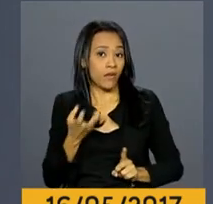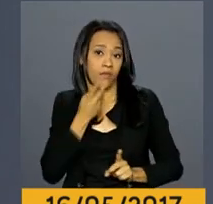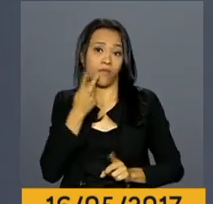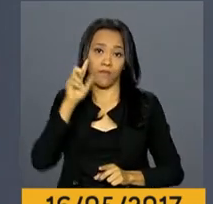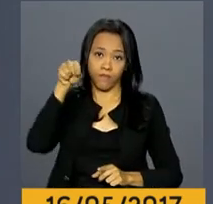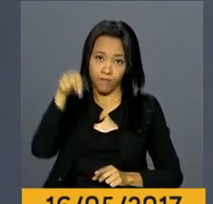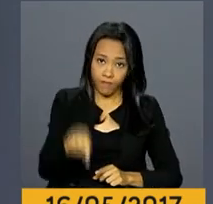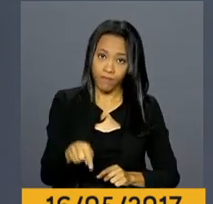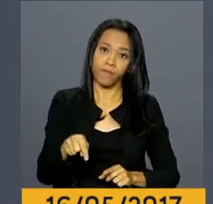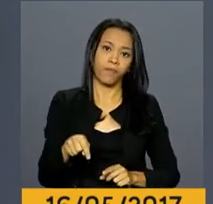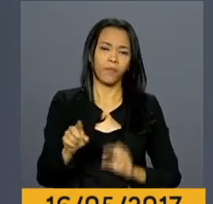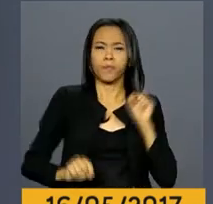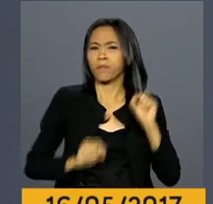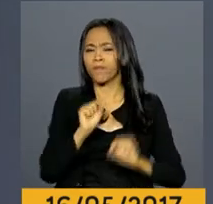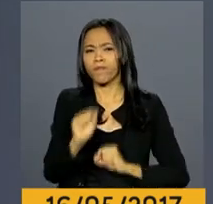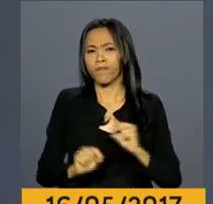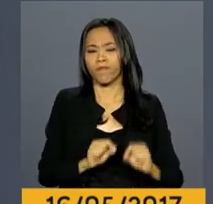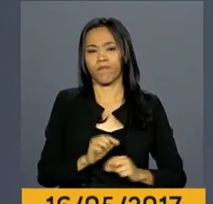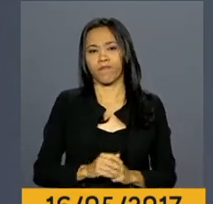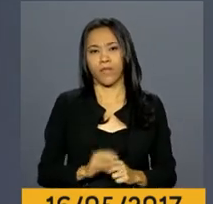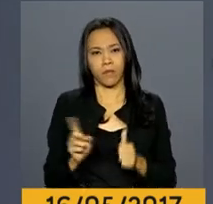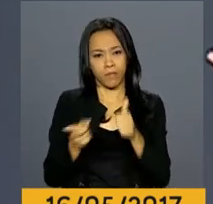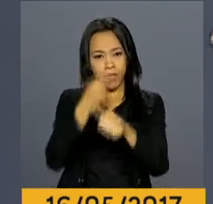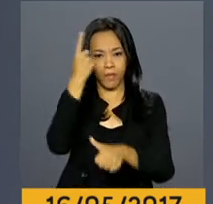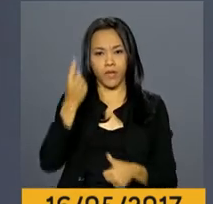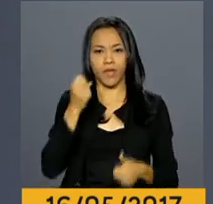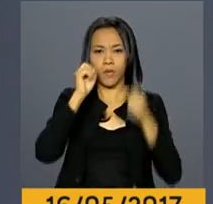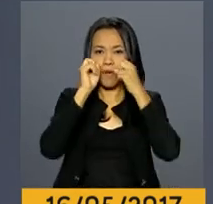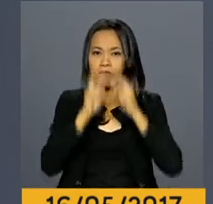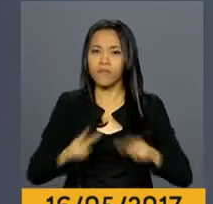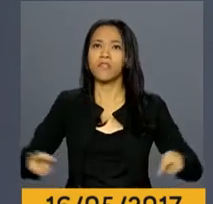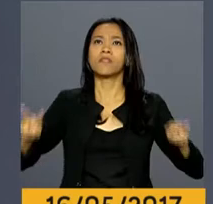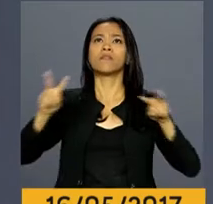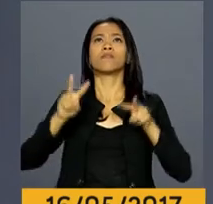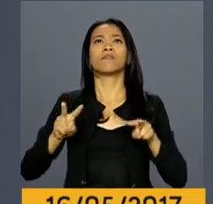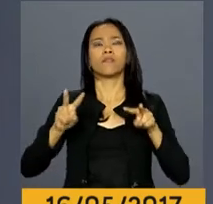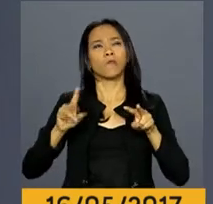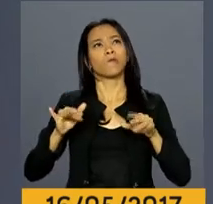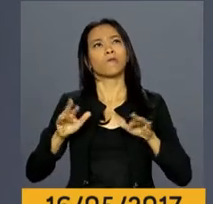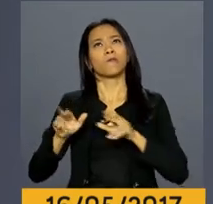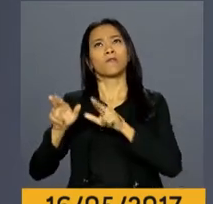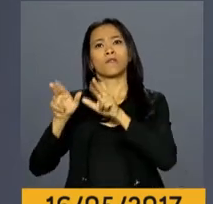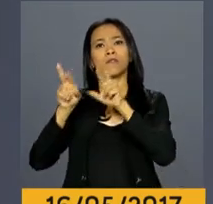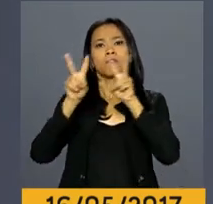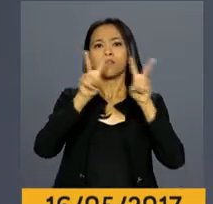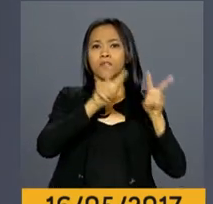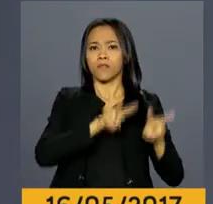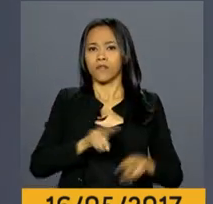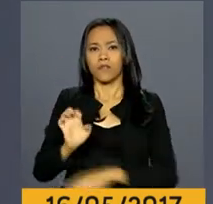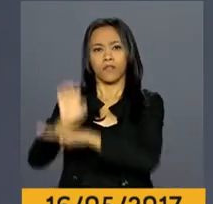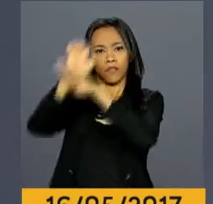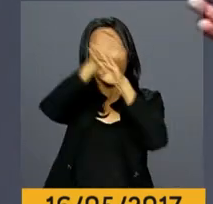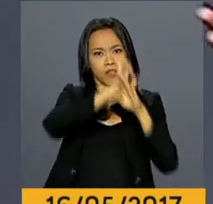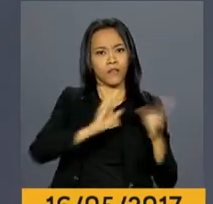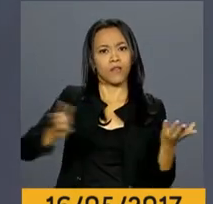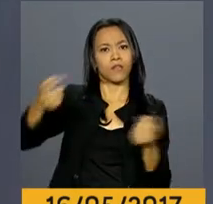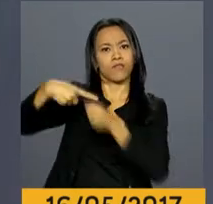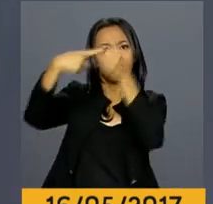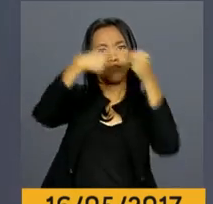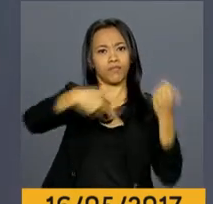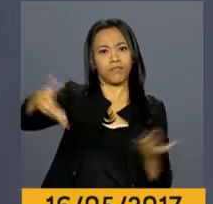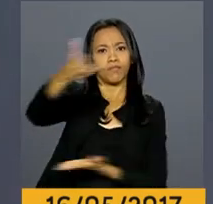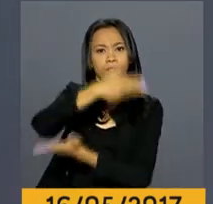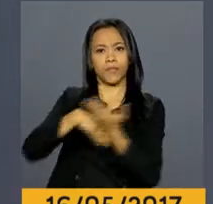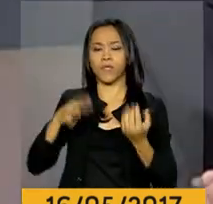aqui é, em primeiro lugar, a visão federativa a que aludia o Paulo, a que eludiu